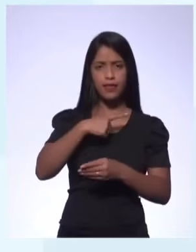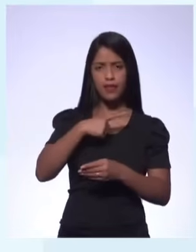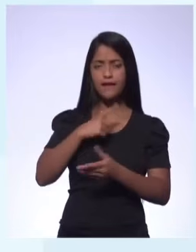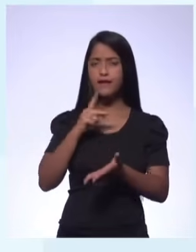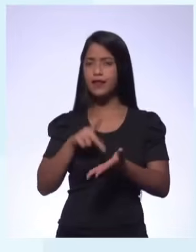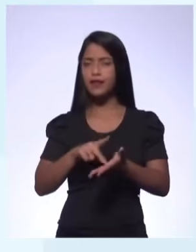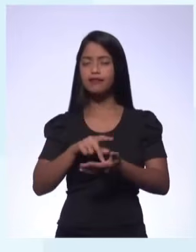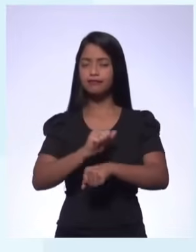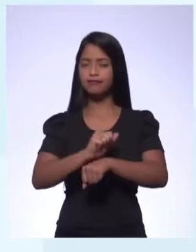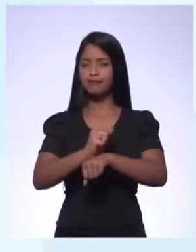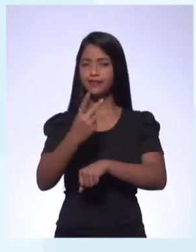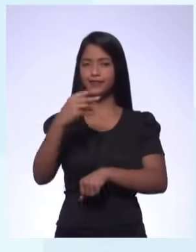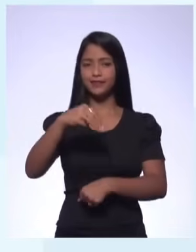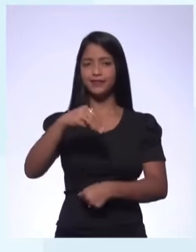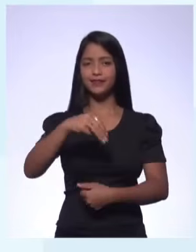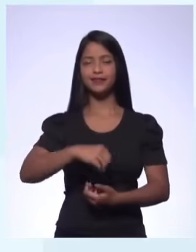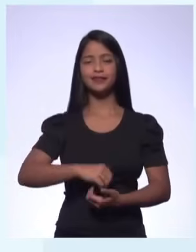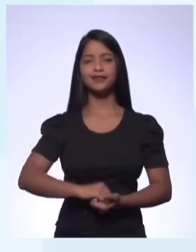que você acha?